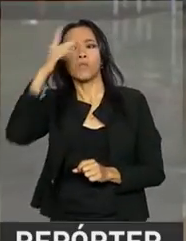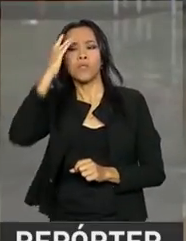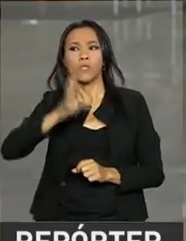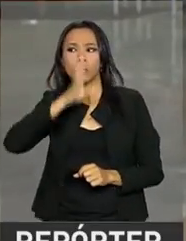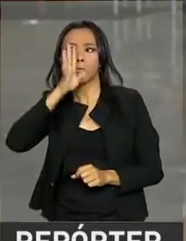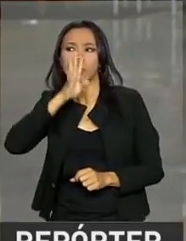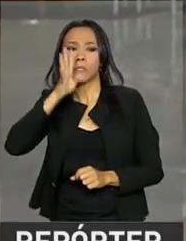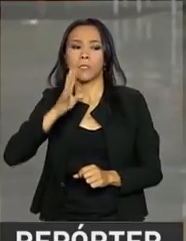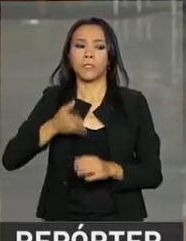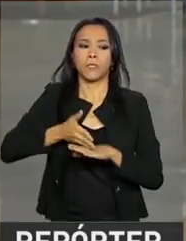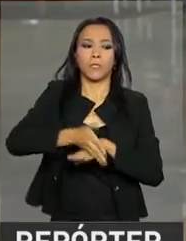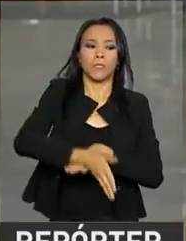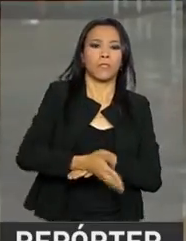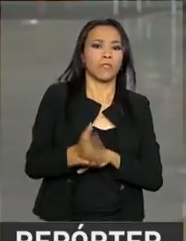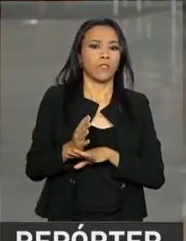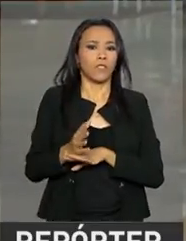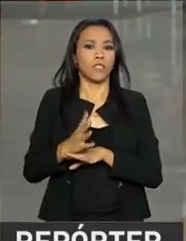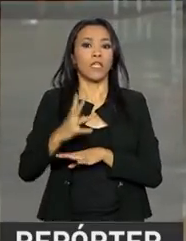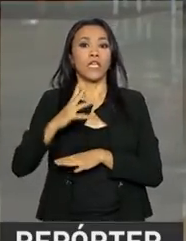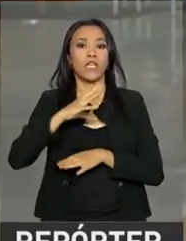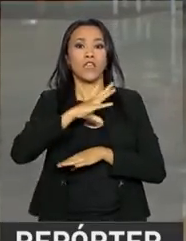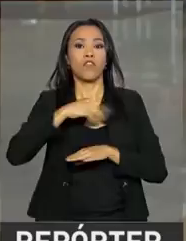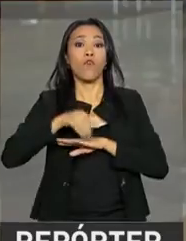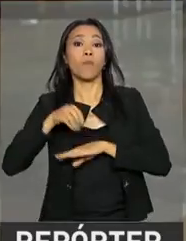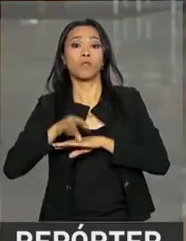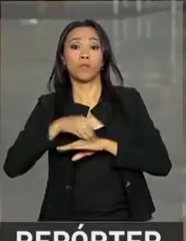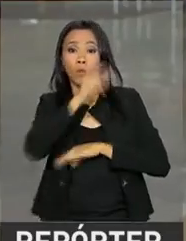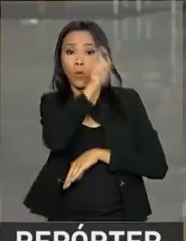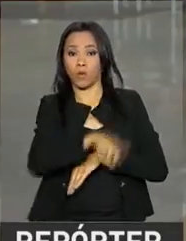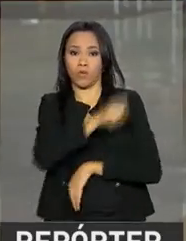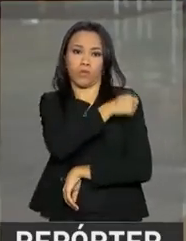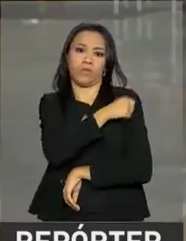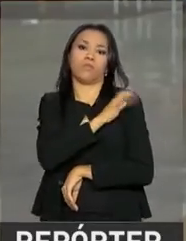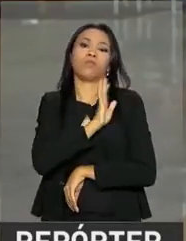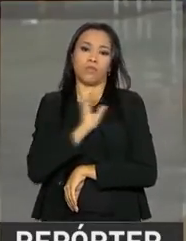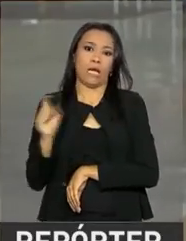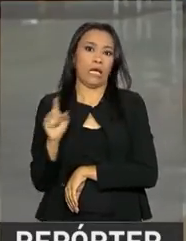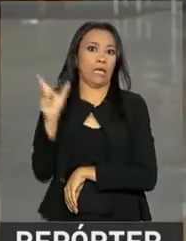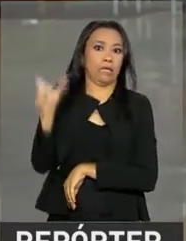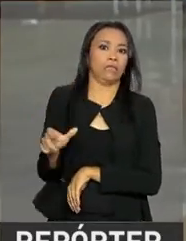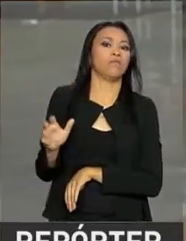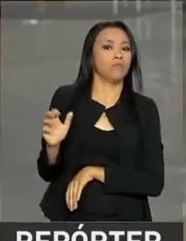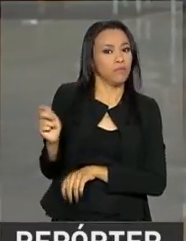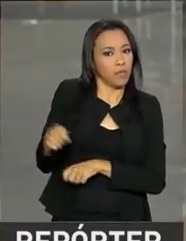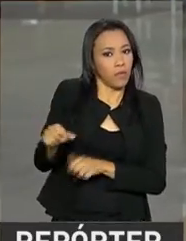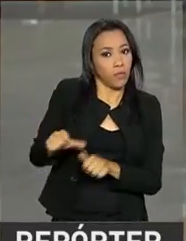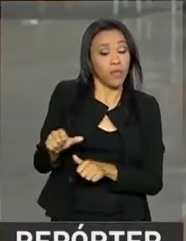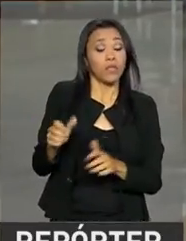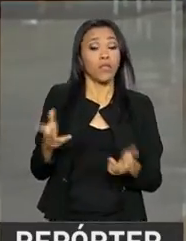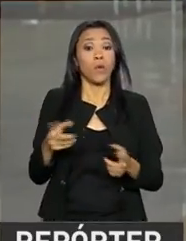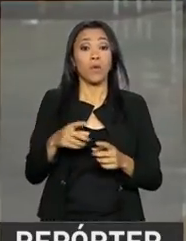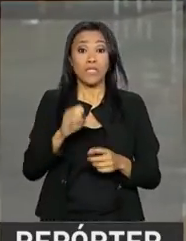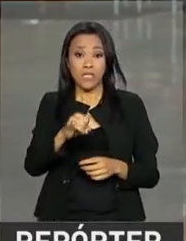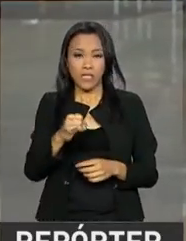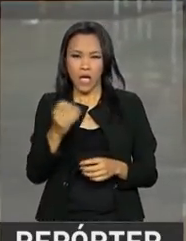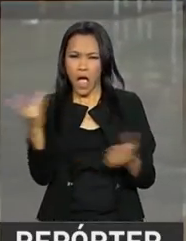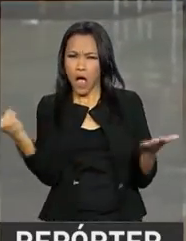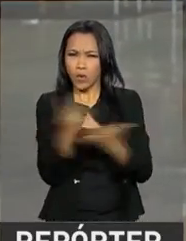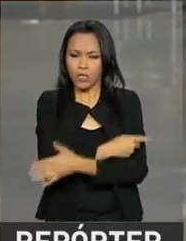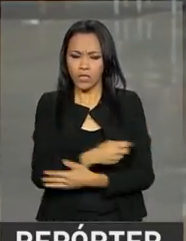pessoais dos Estudantes o MEC informa que os casos identificados como violação de dados